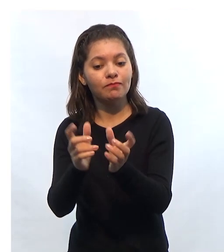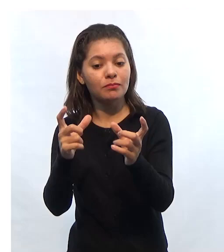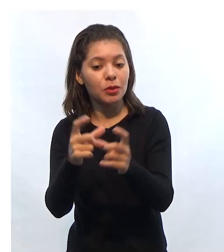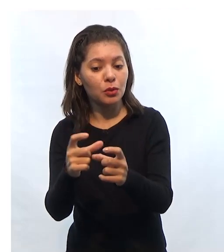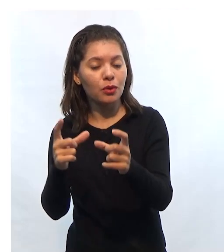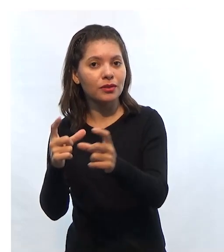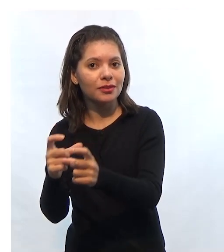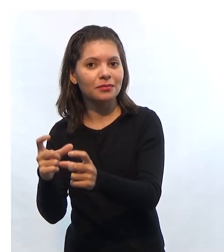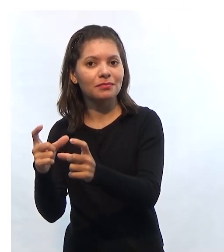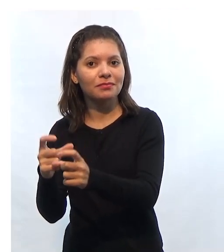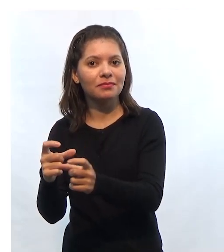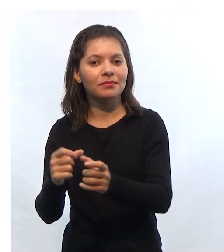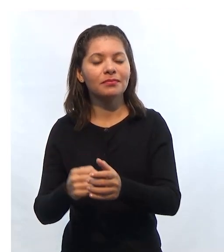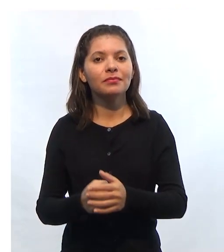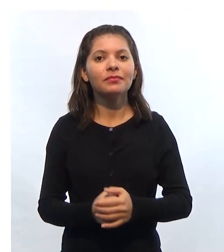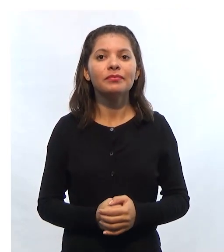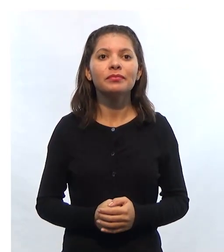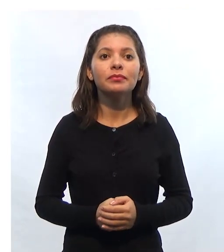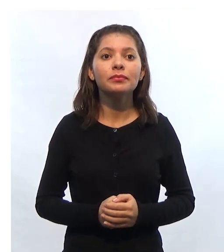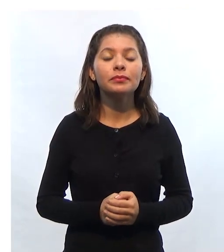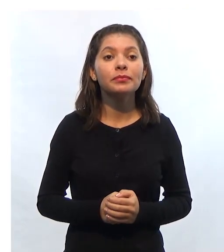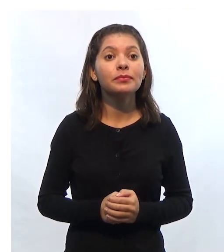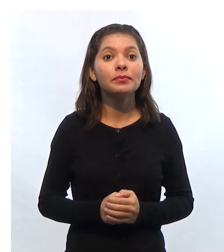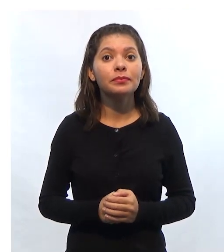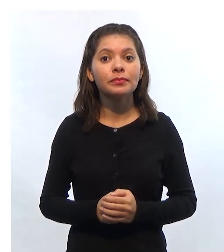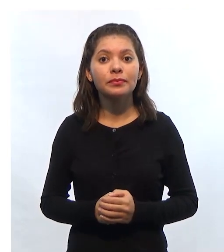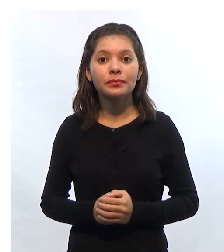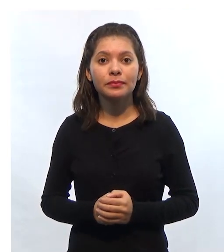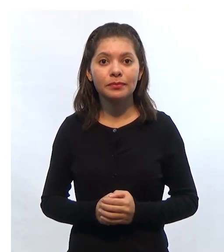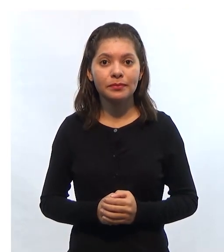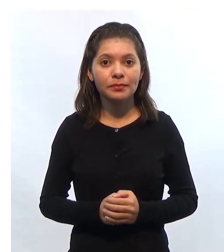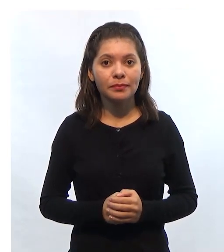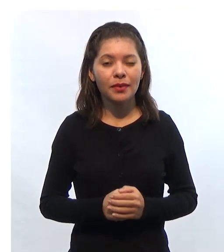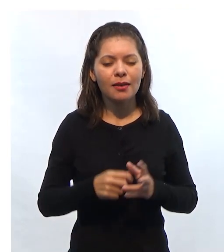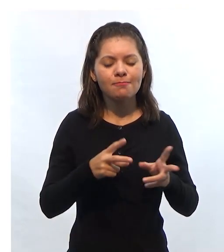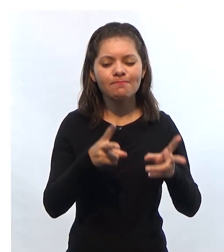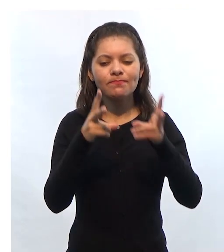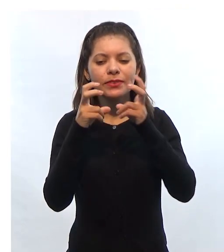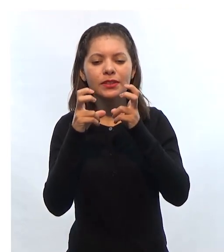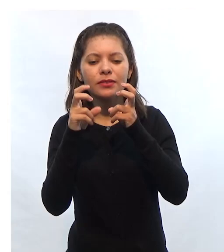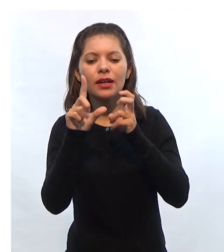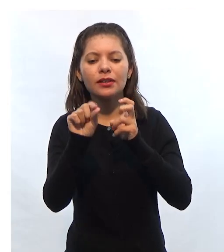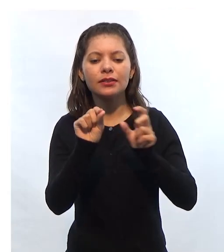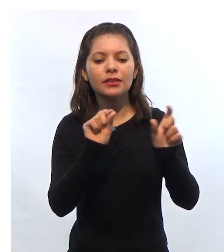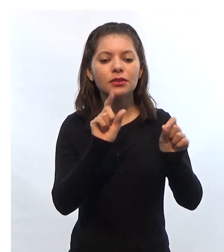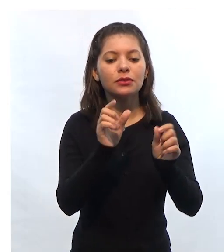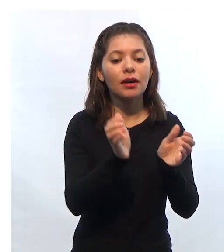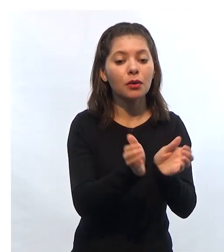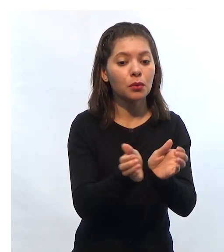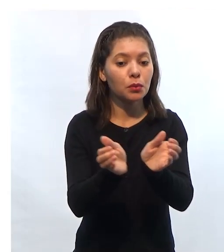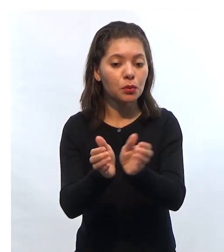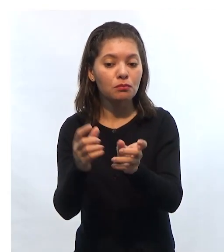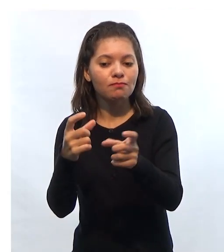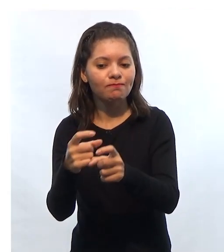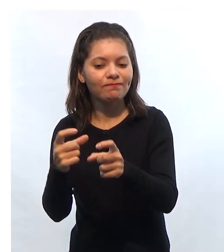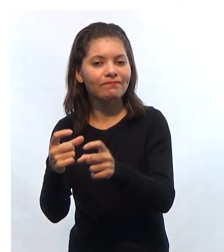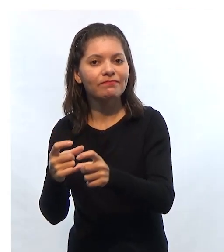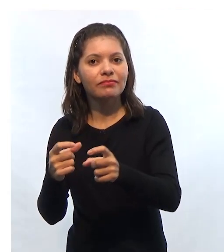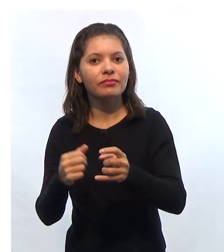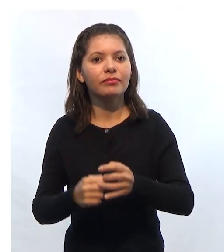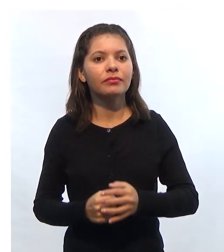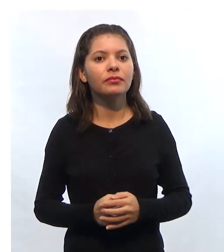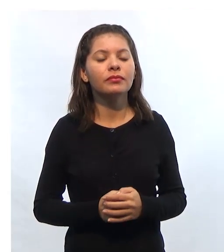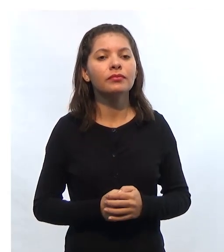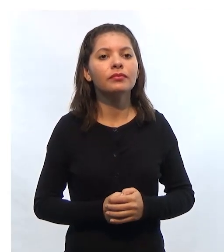grupos menores, tá? Então, ela é uma questão de identificar e selecionar grupos de